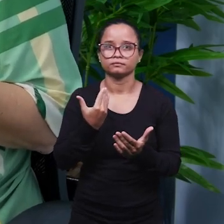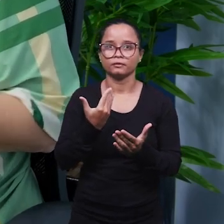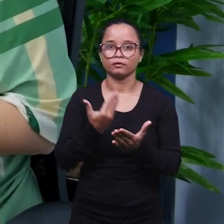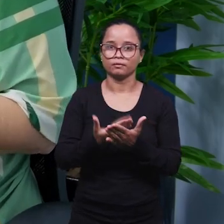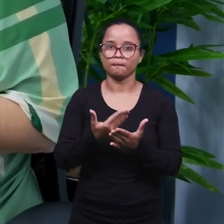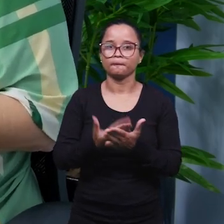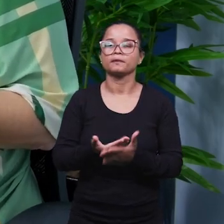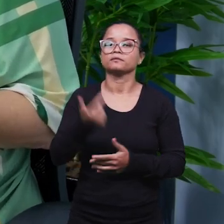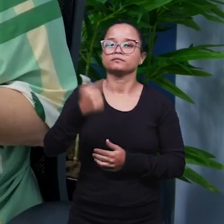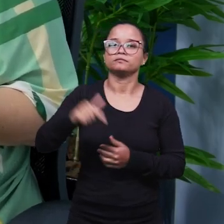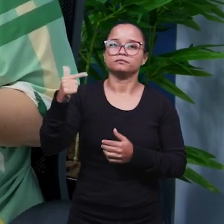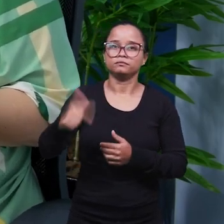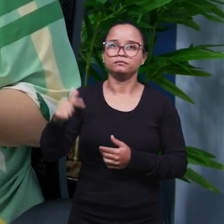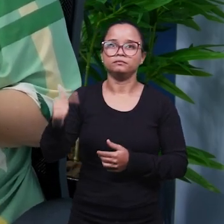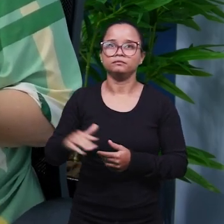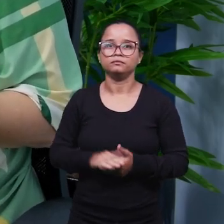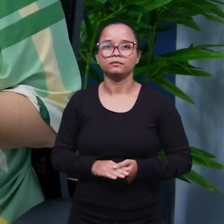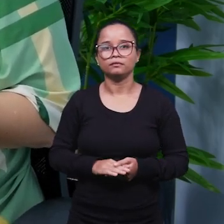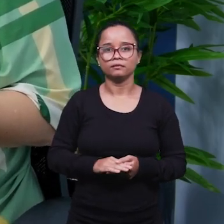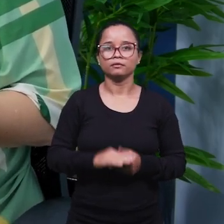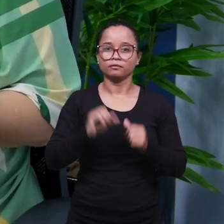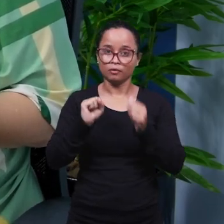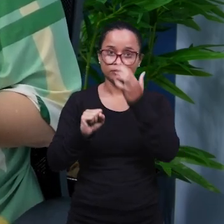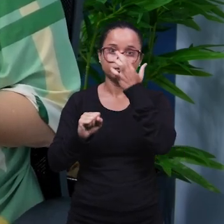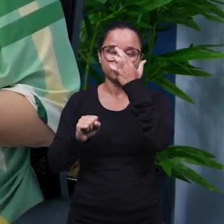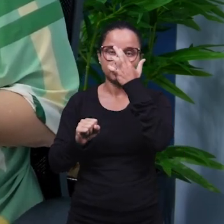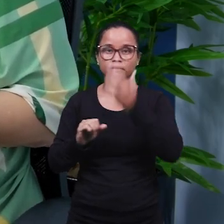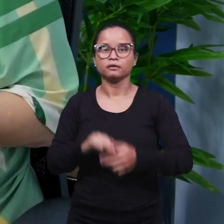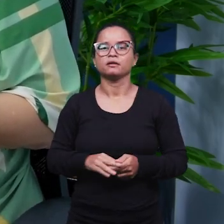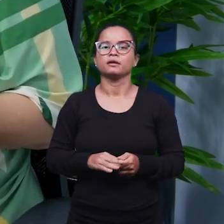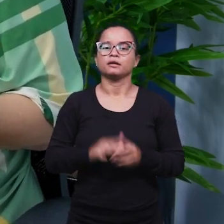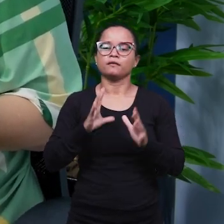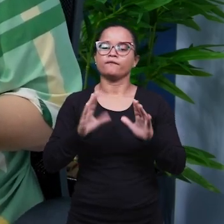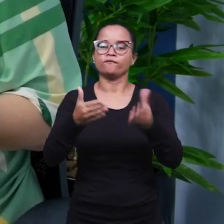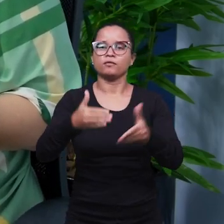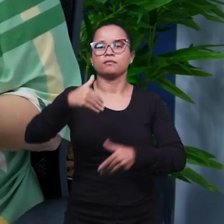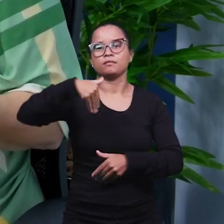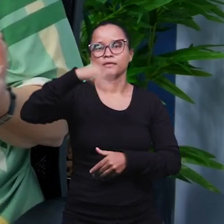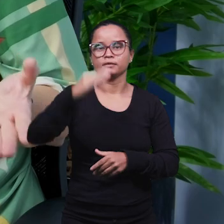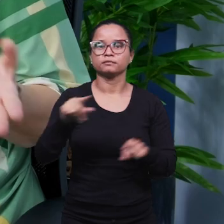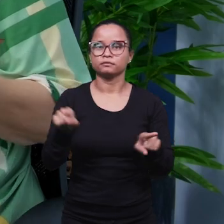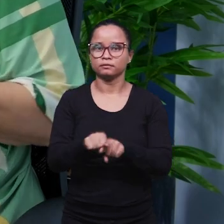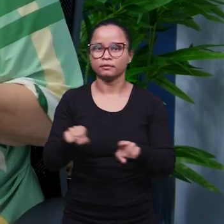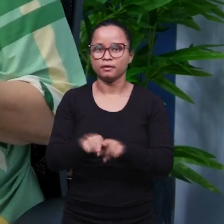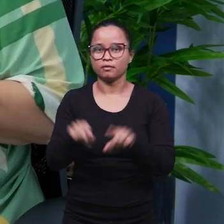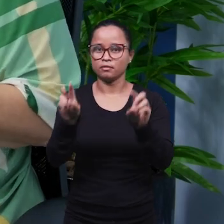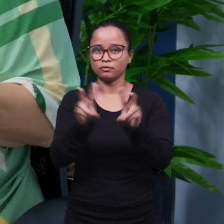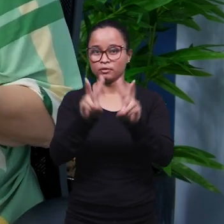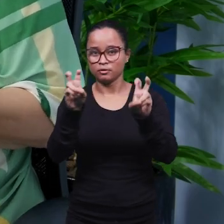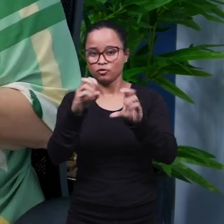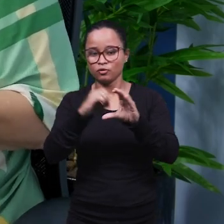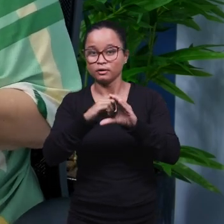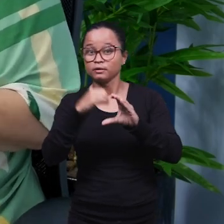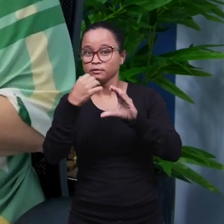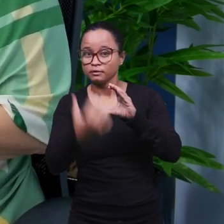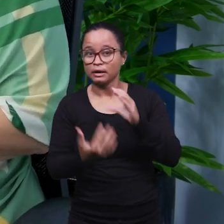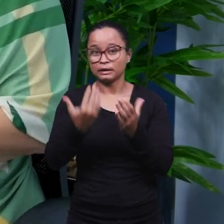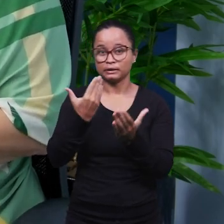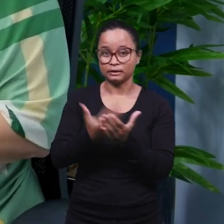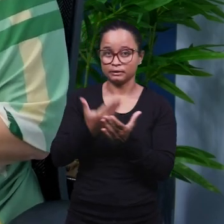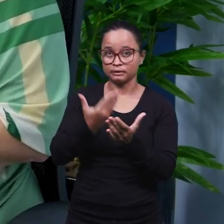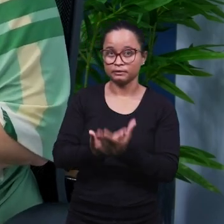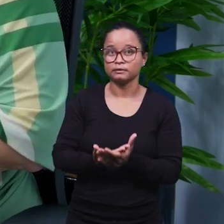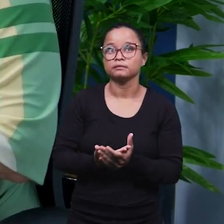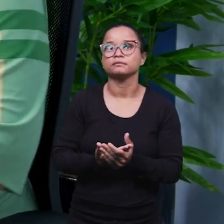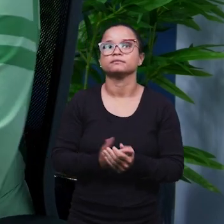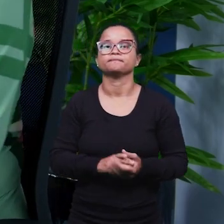seja repetido. Eu posso, em cada dia, fazer uma ênfase maior ou menor de um assunto, de um aspecto da aula